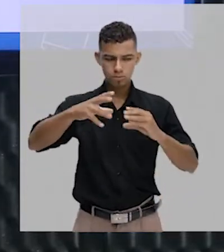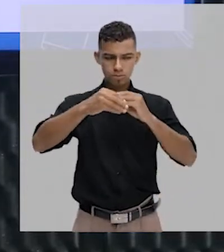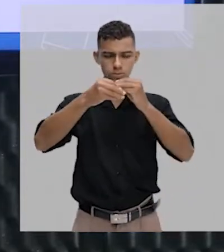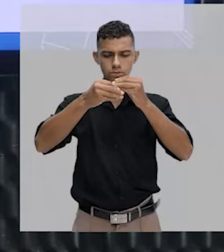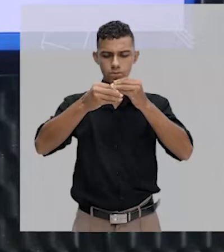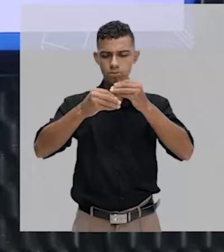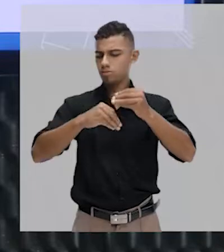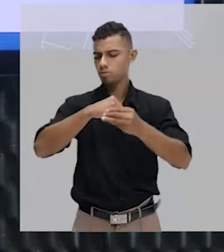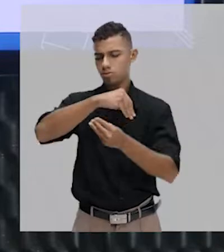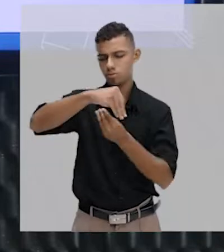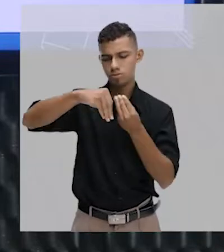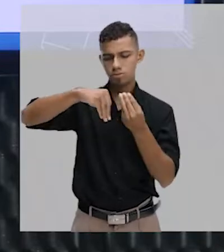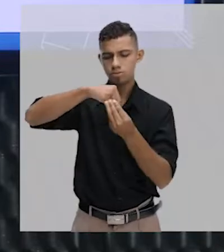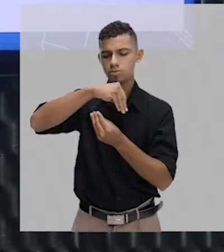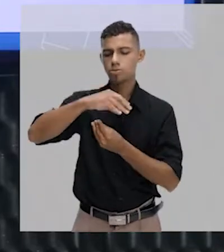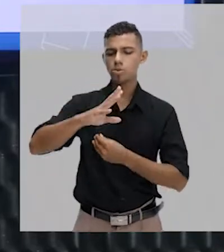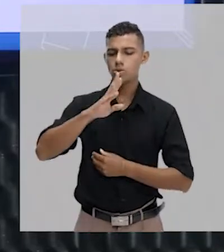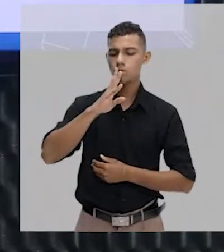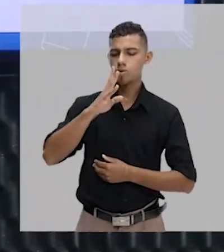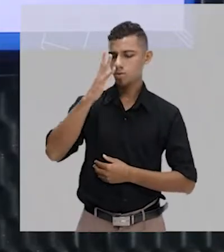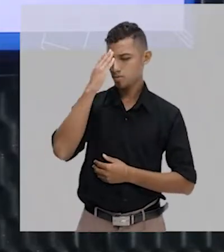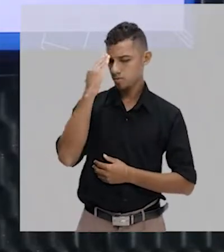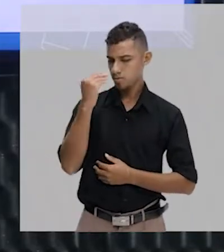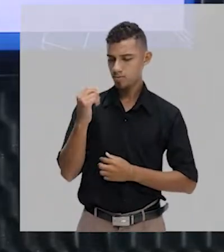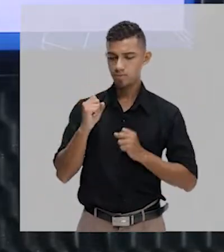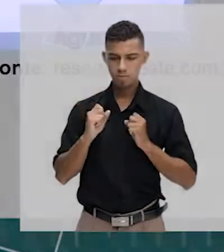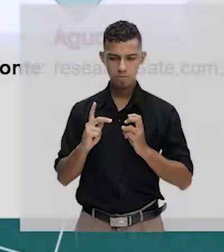substâncias conhecidas. Show de bola?